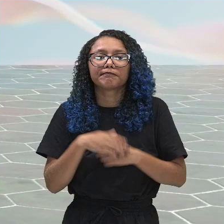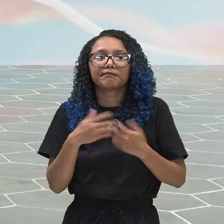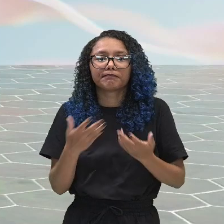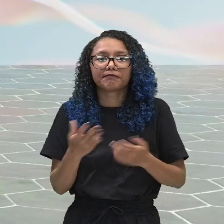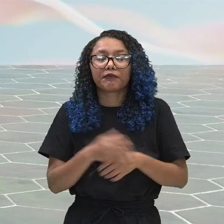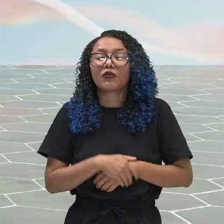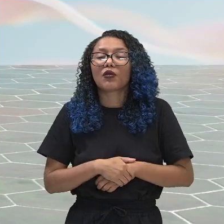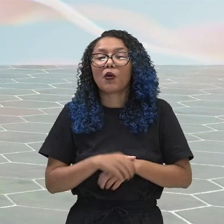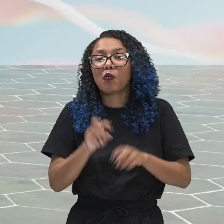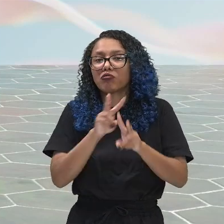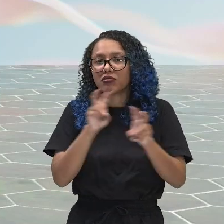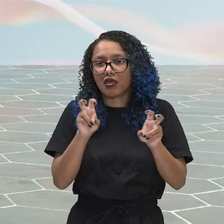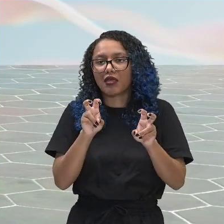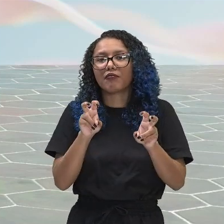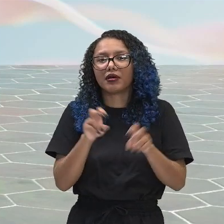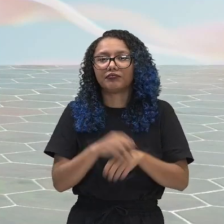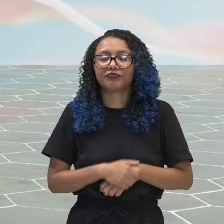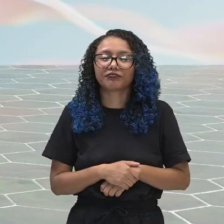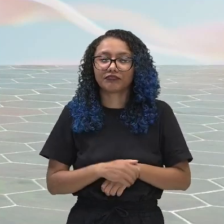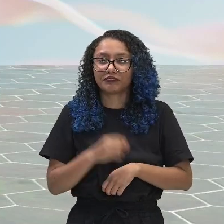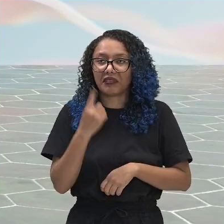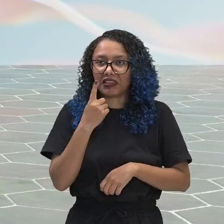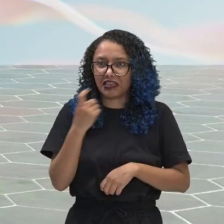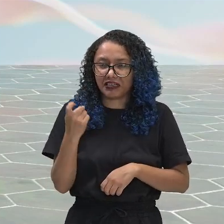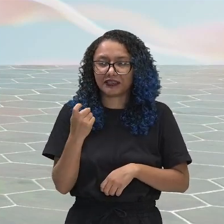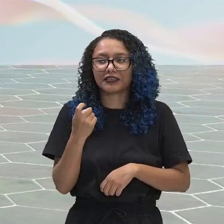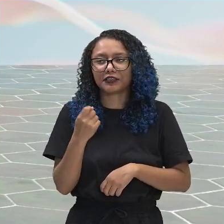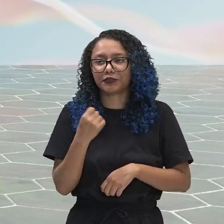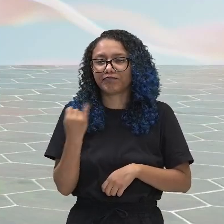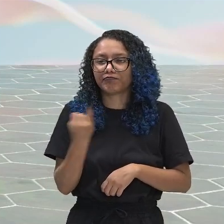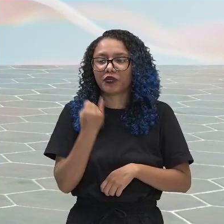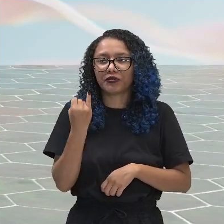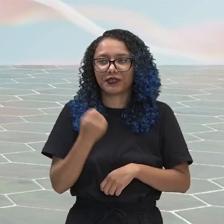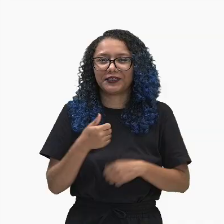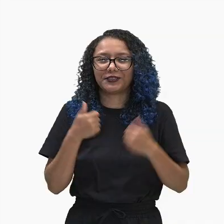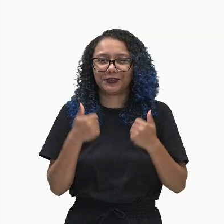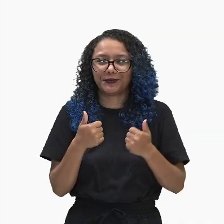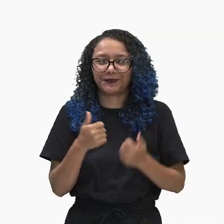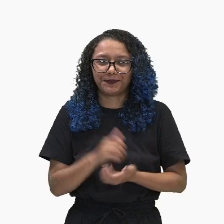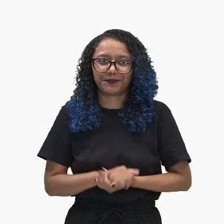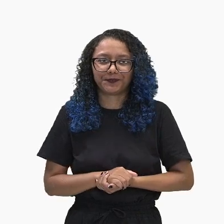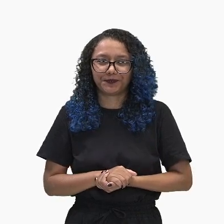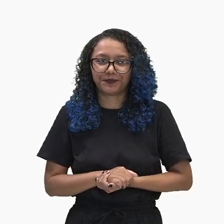masculino, um assunto muito interessante aí para a saúde do homem. Tchau.